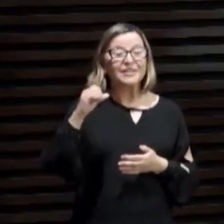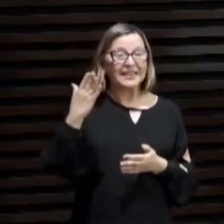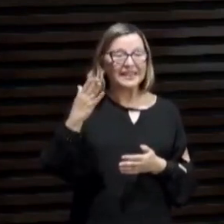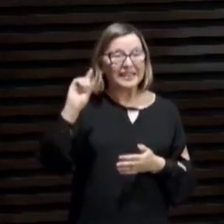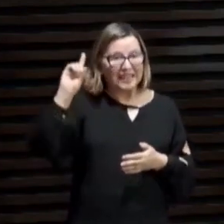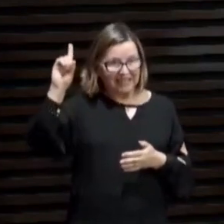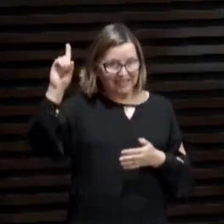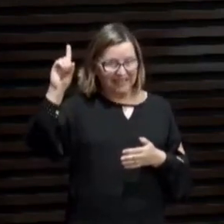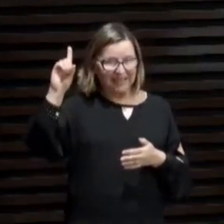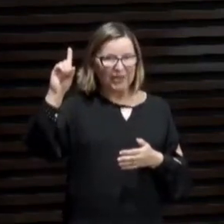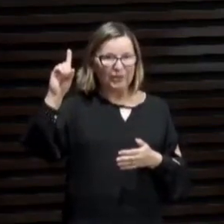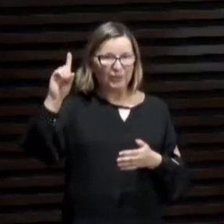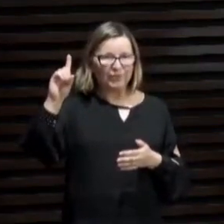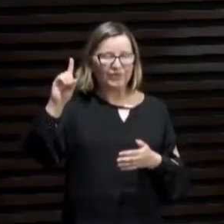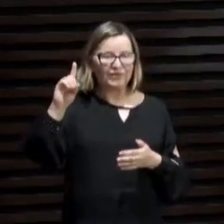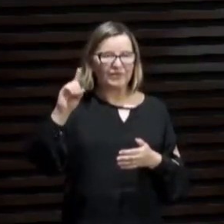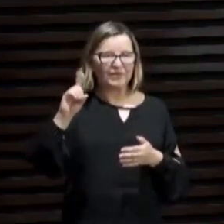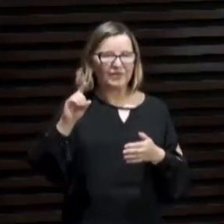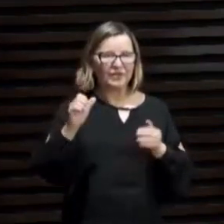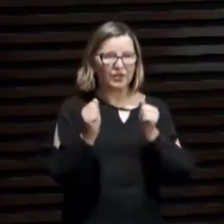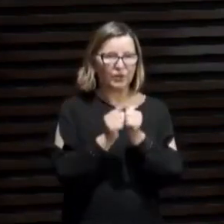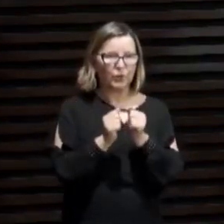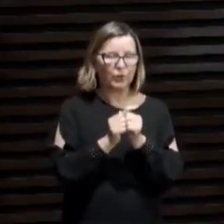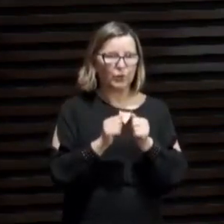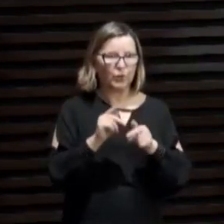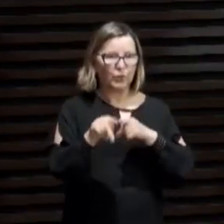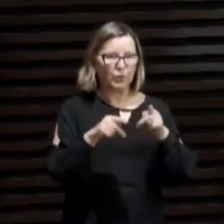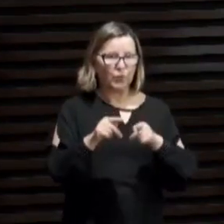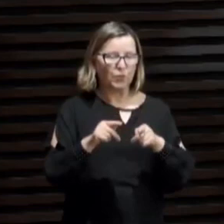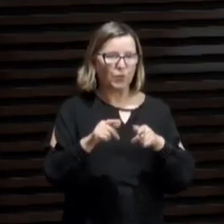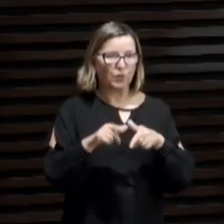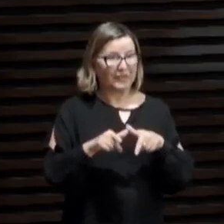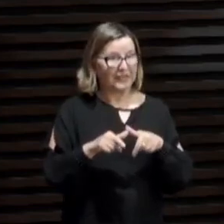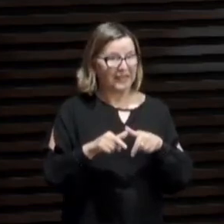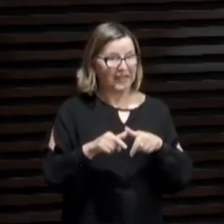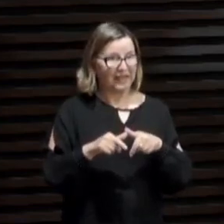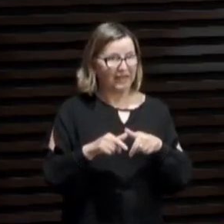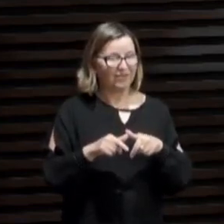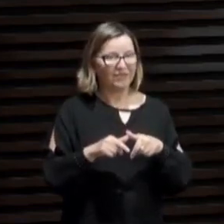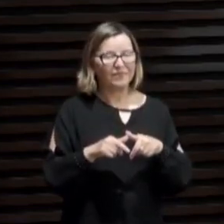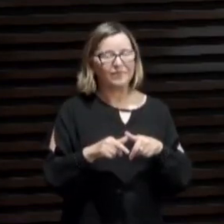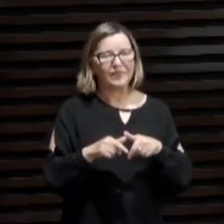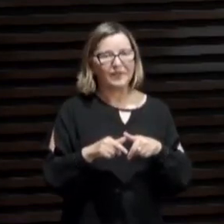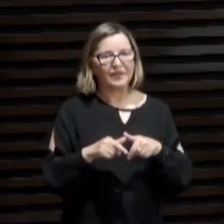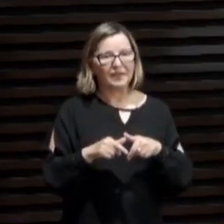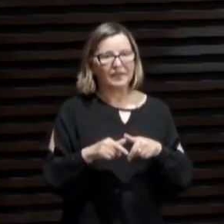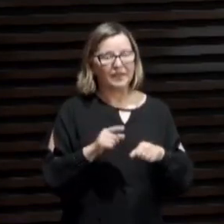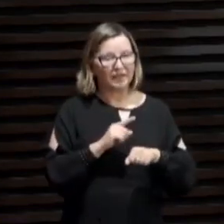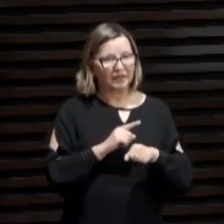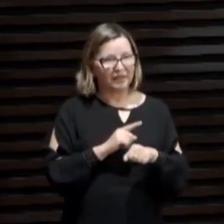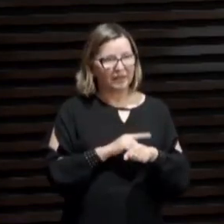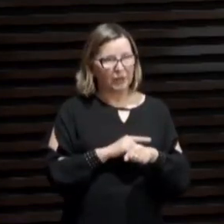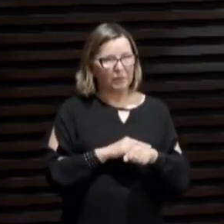havia redimido o povo de Israel da escravidão do Egito. Enquanto ele conduzia o povo em direção à